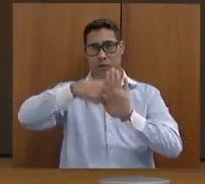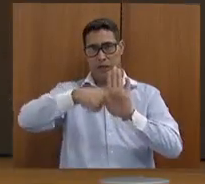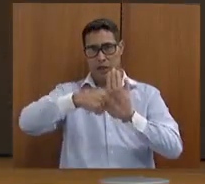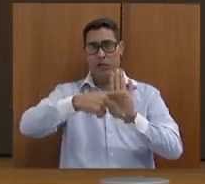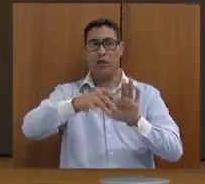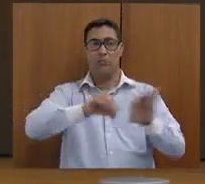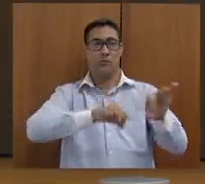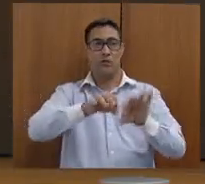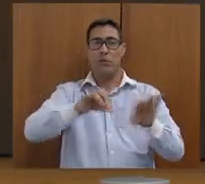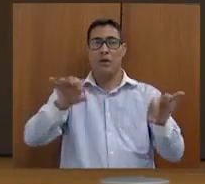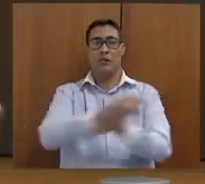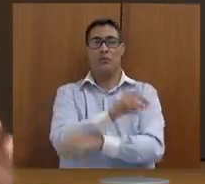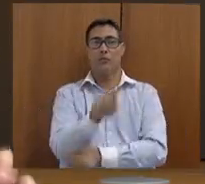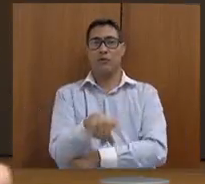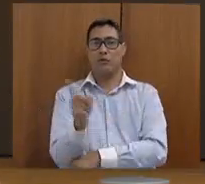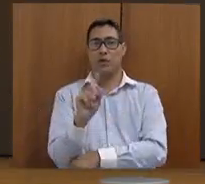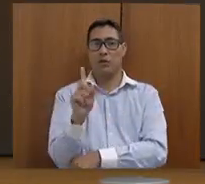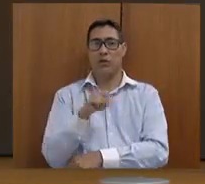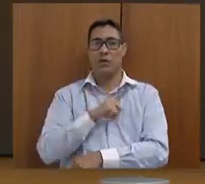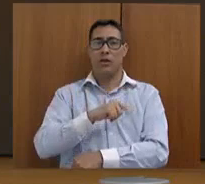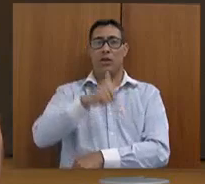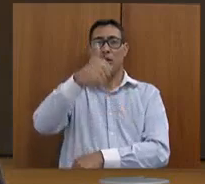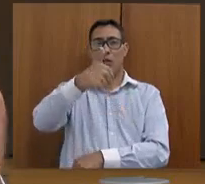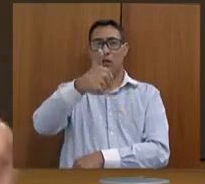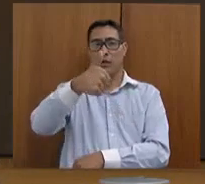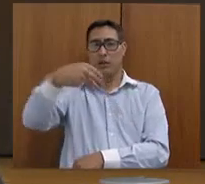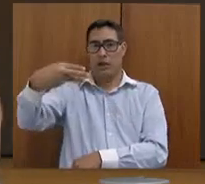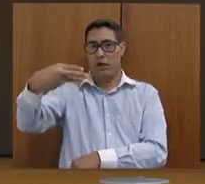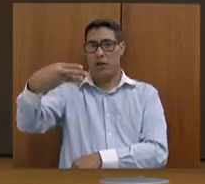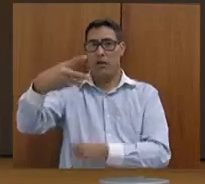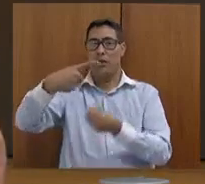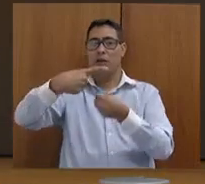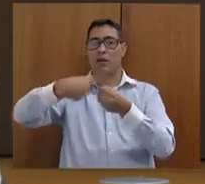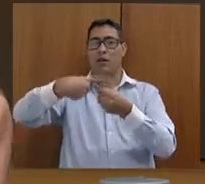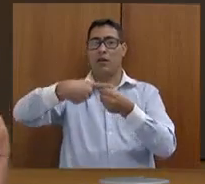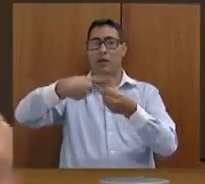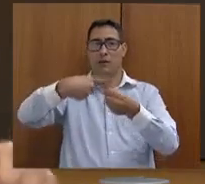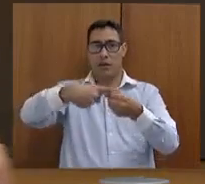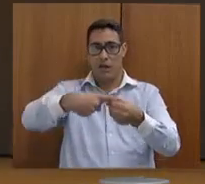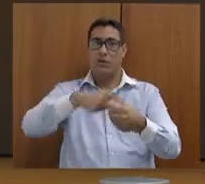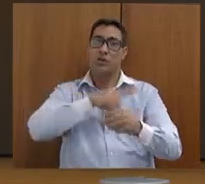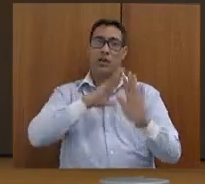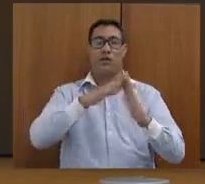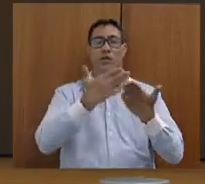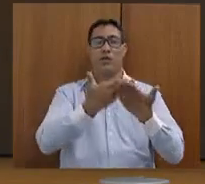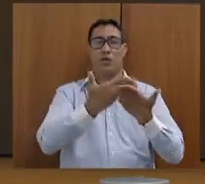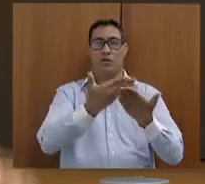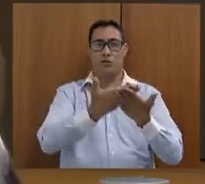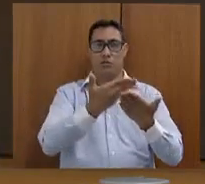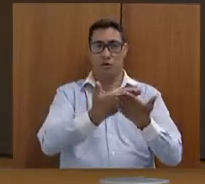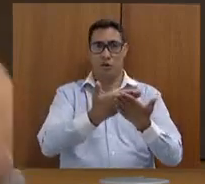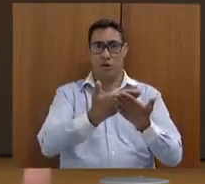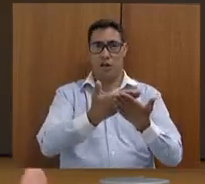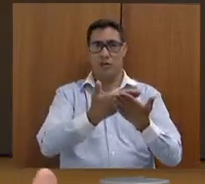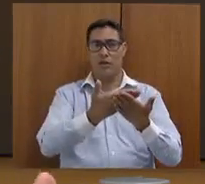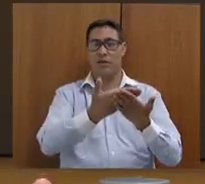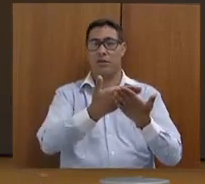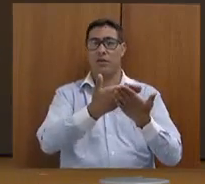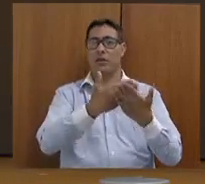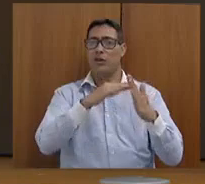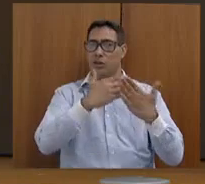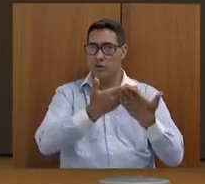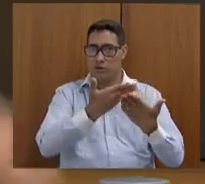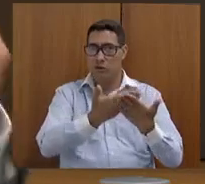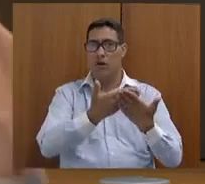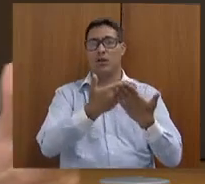então 13 cidades tiveram lá escolas profissionalizantes elas não